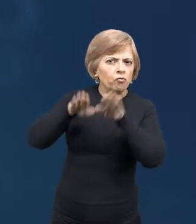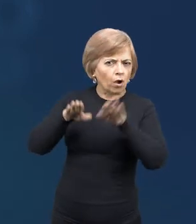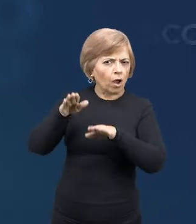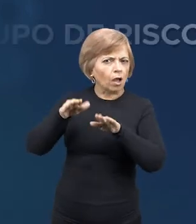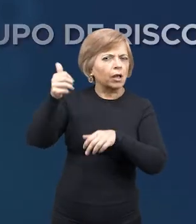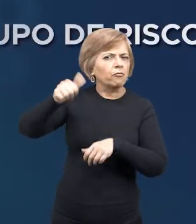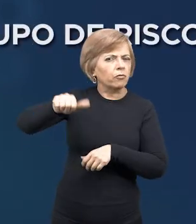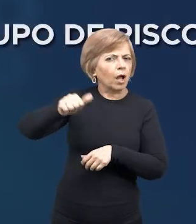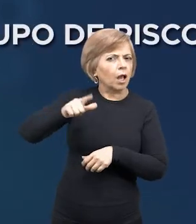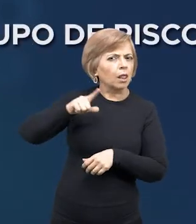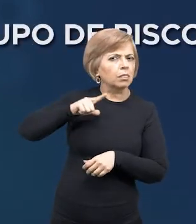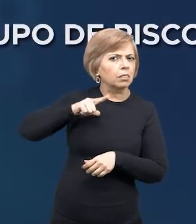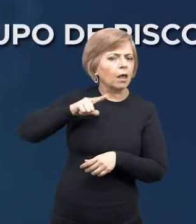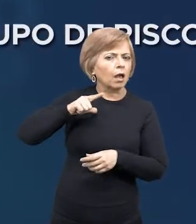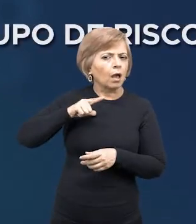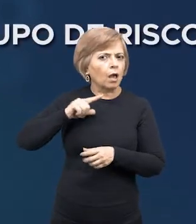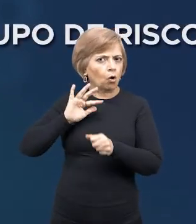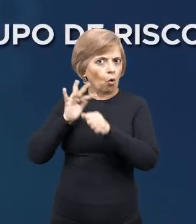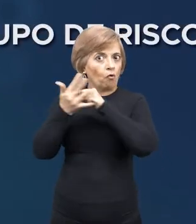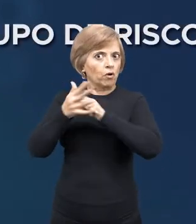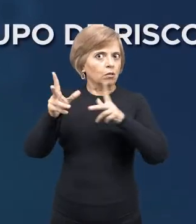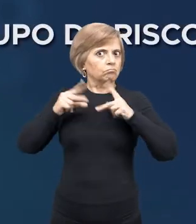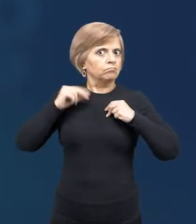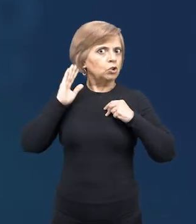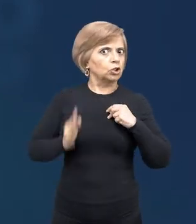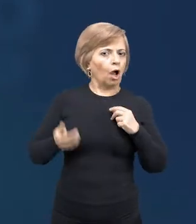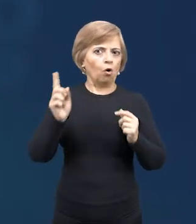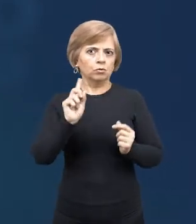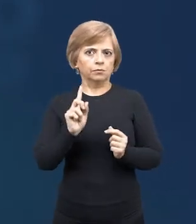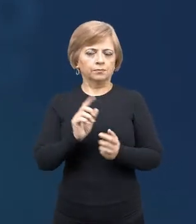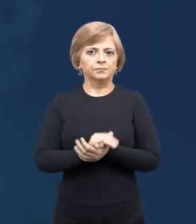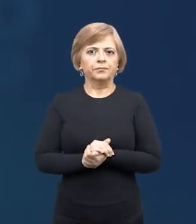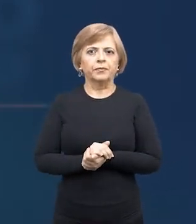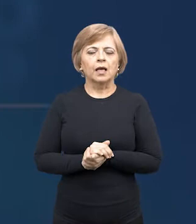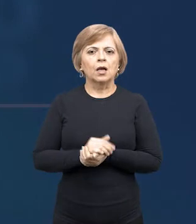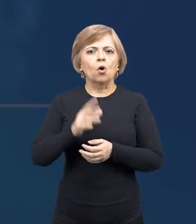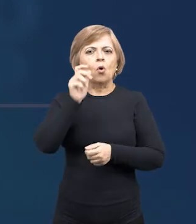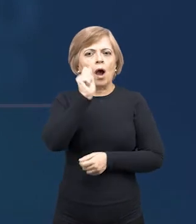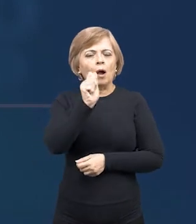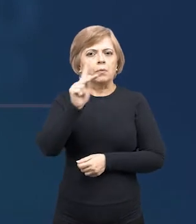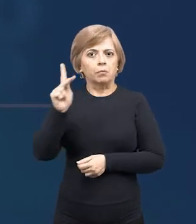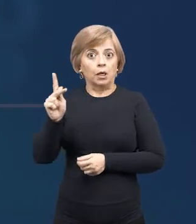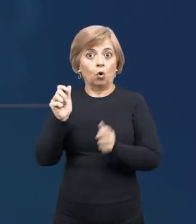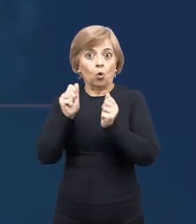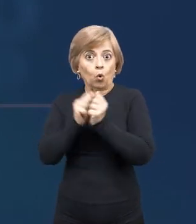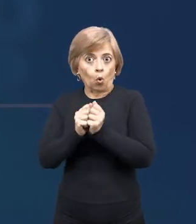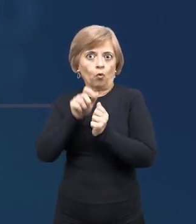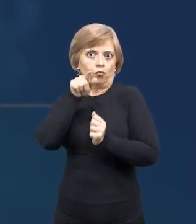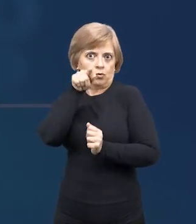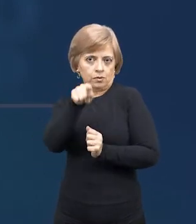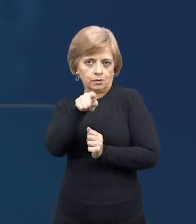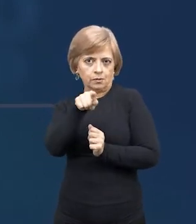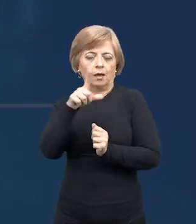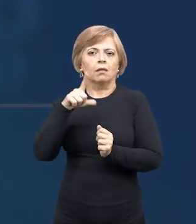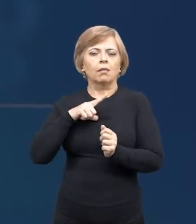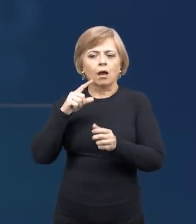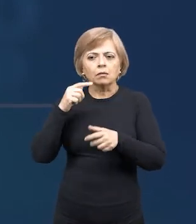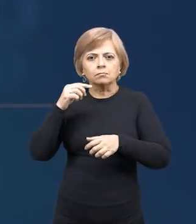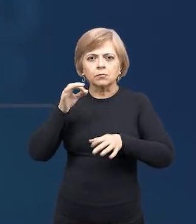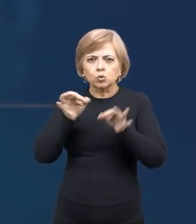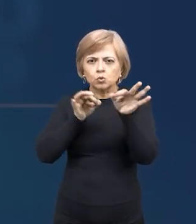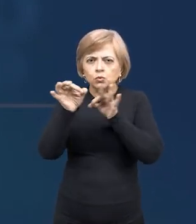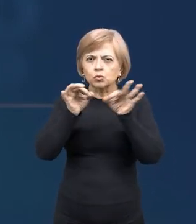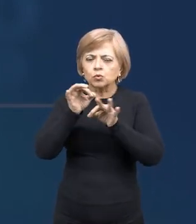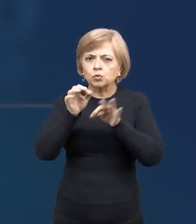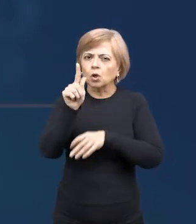e enquadrá-los ou não nos grupos de risco. O aplicativo Com Você, ele foi desenvolvido pelo GAT para ser usado